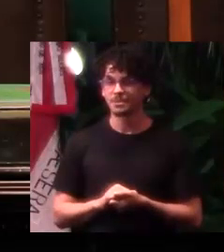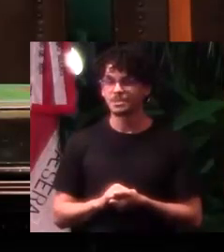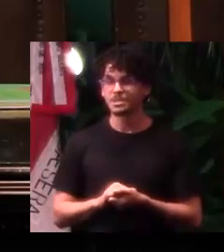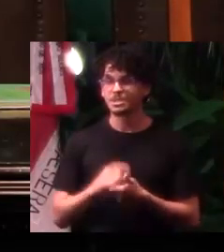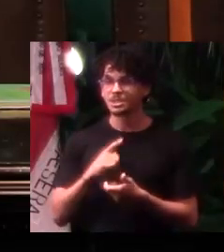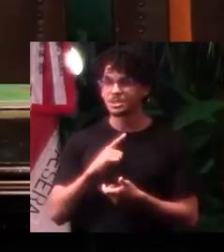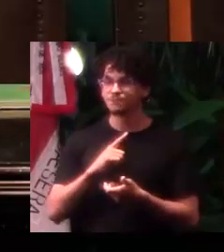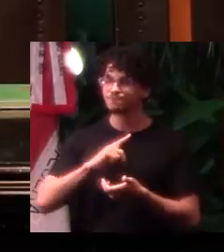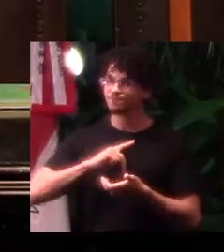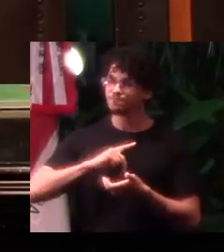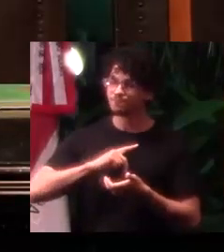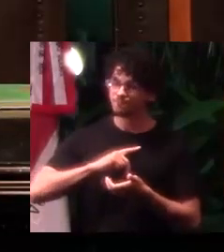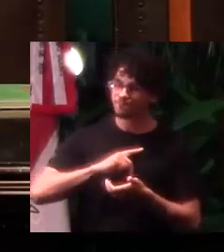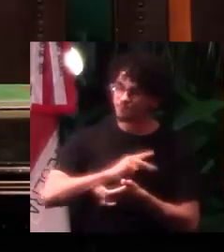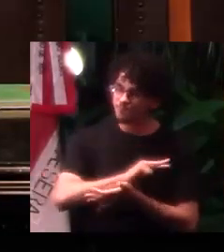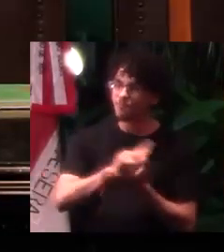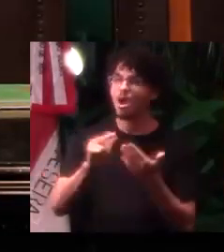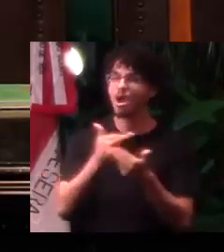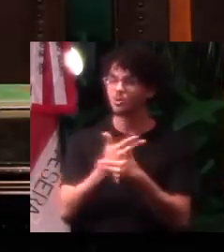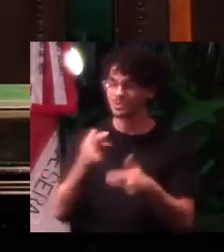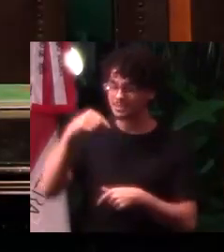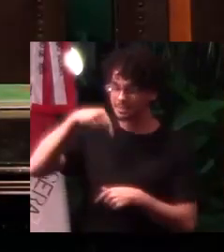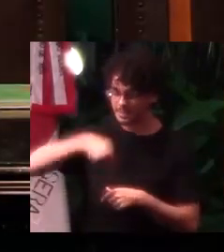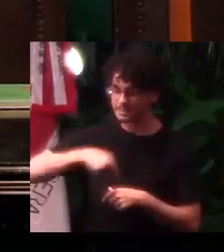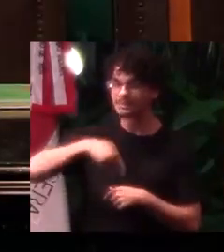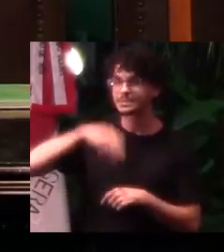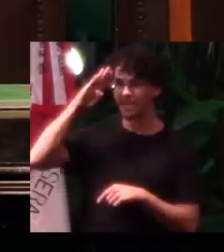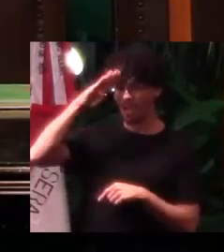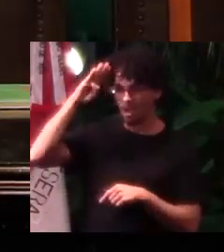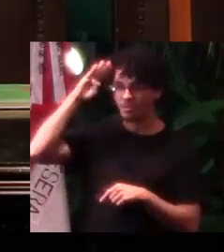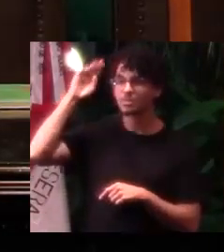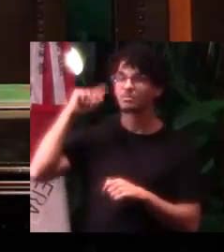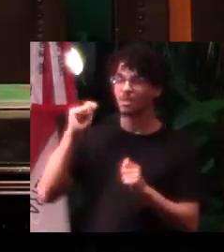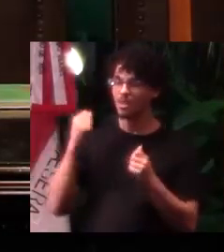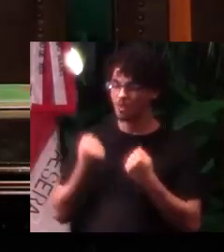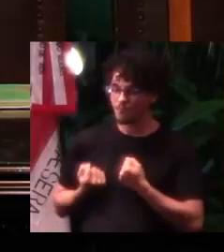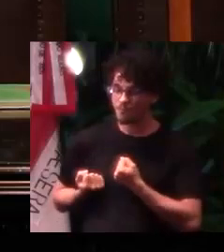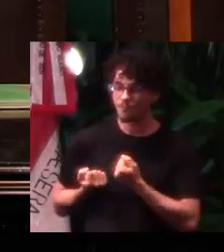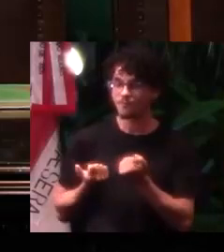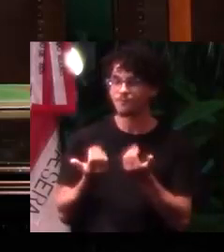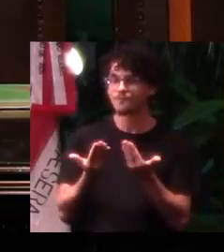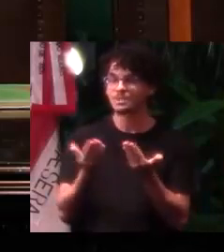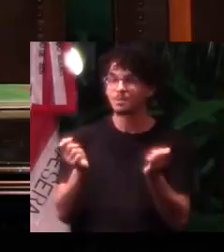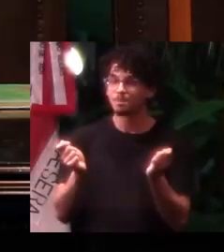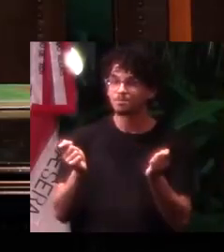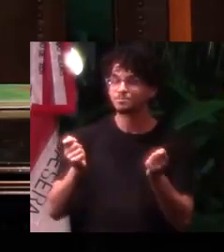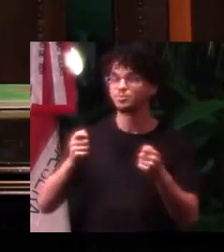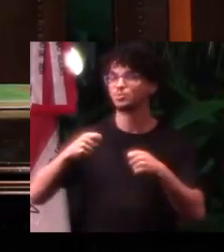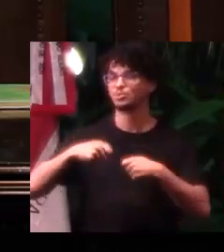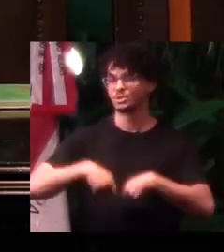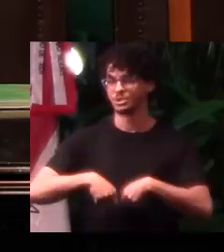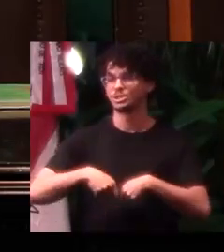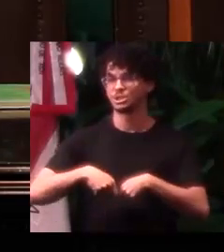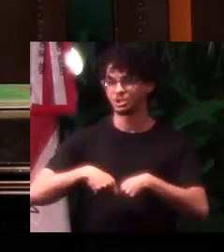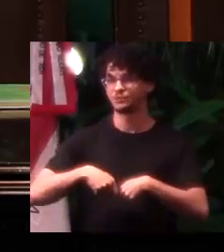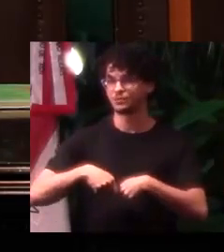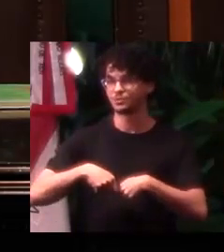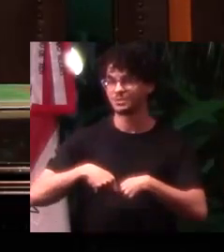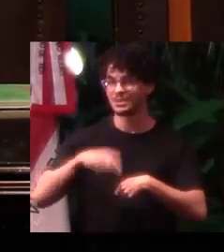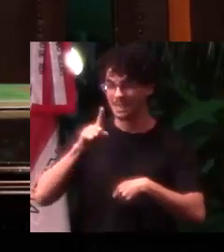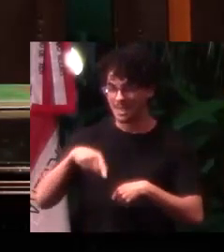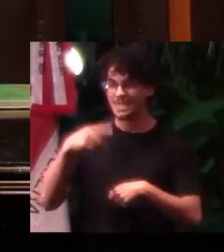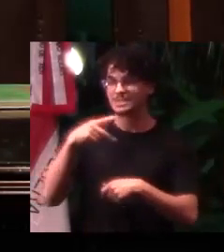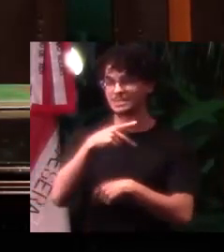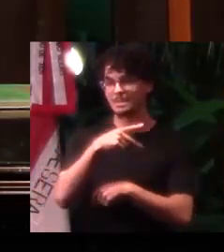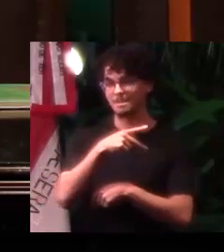muitas coisas que esta casa tem tornado possível nas gestões desses